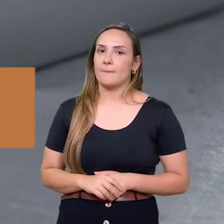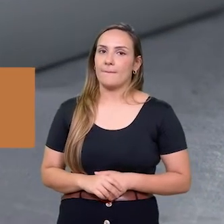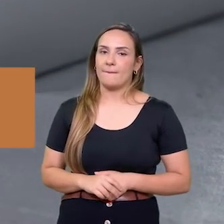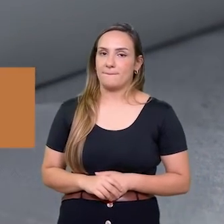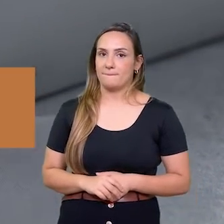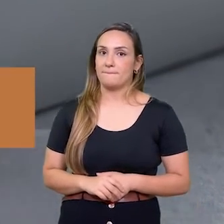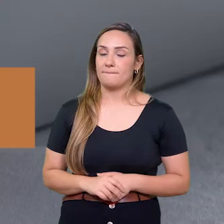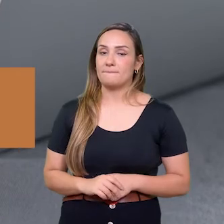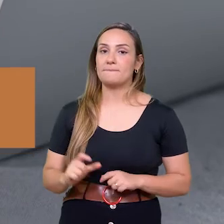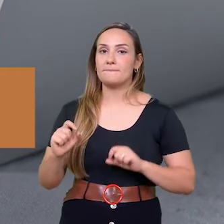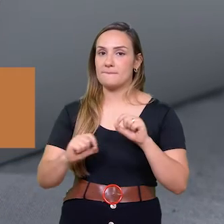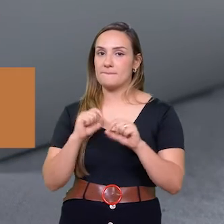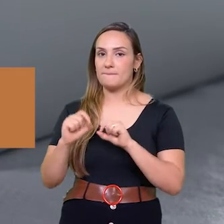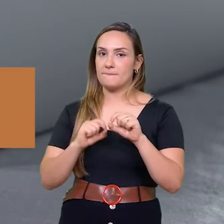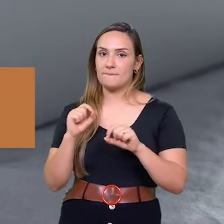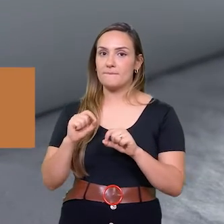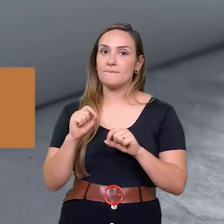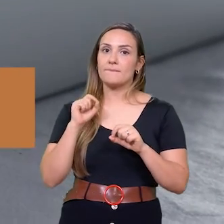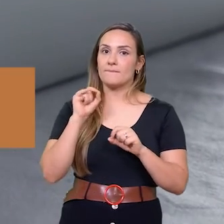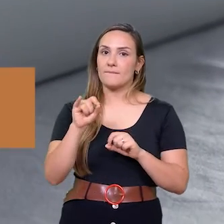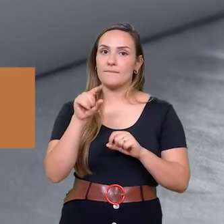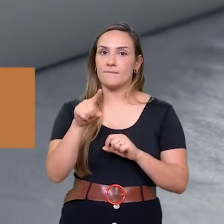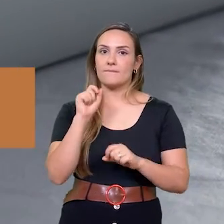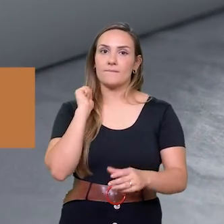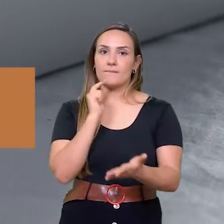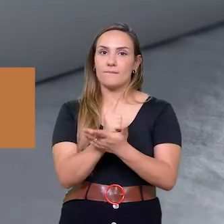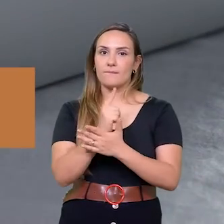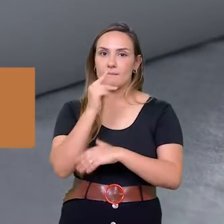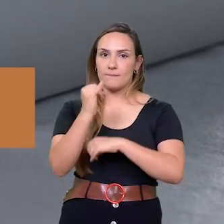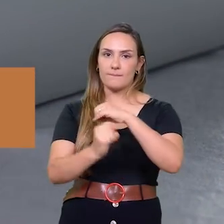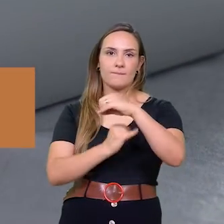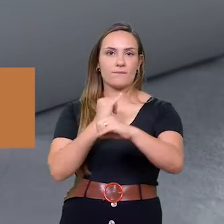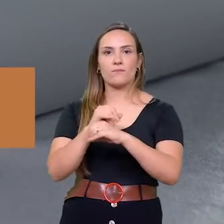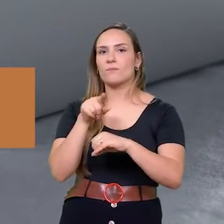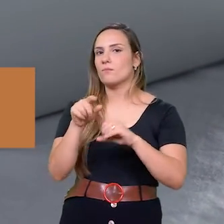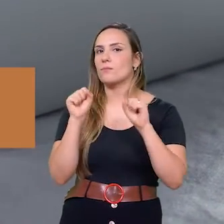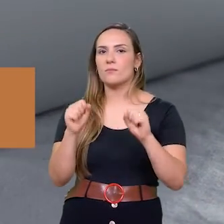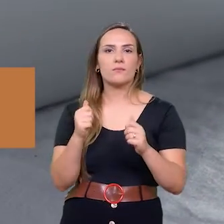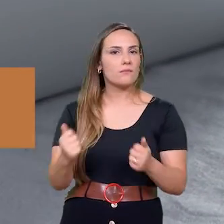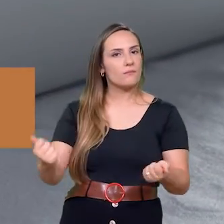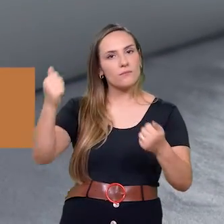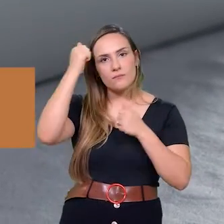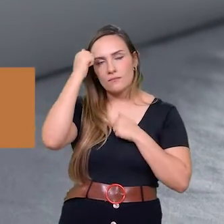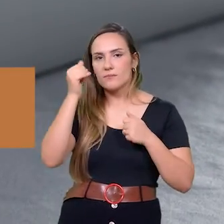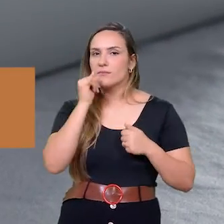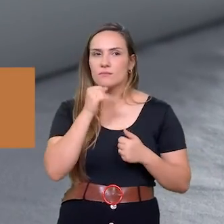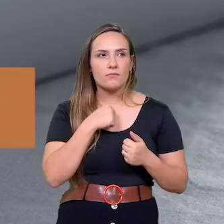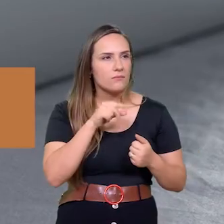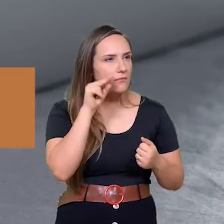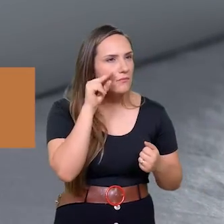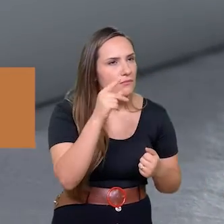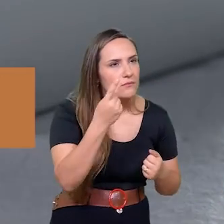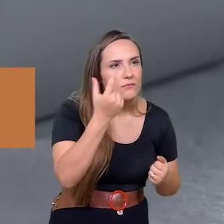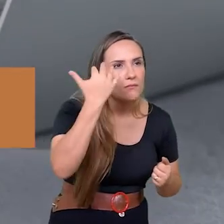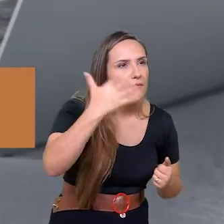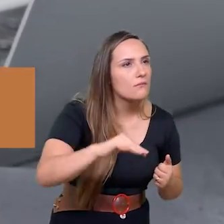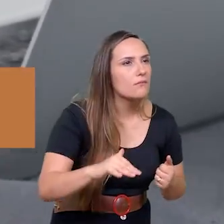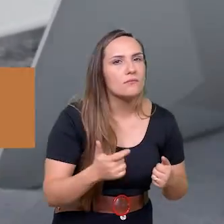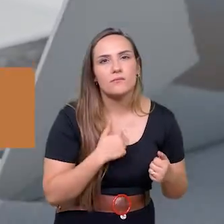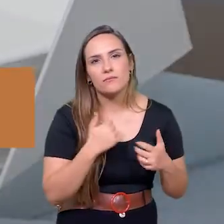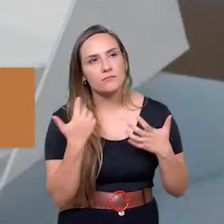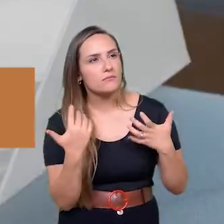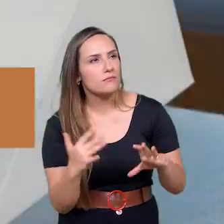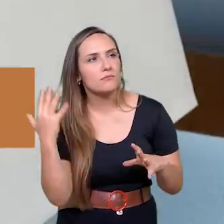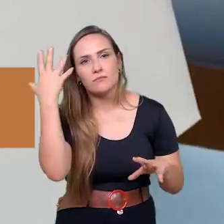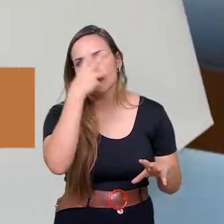O que acontece com a compra à distância é que você pode simplesmente se arrepender. Não precisa nem justificar. Olha, eu vi que